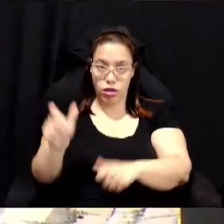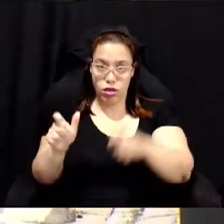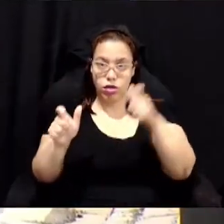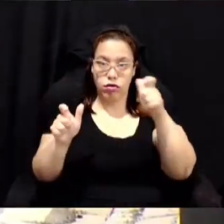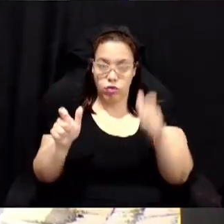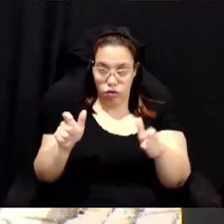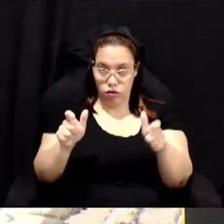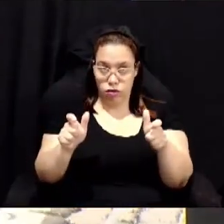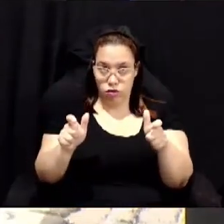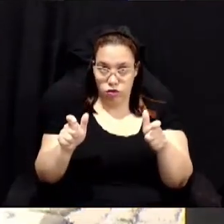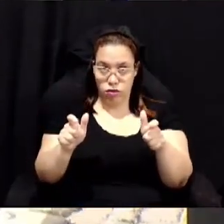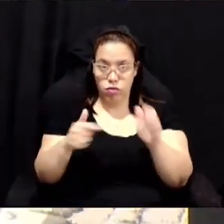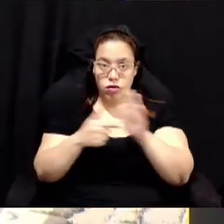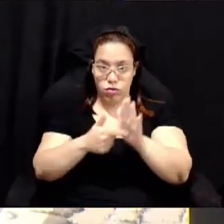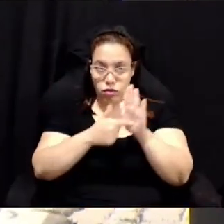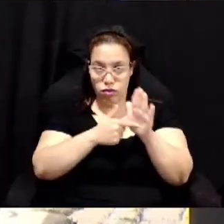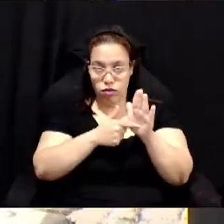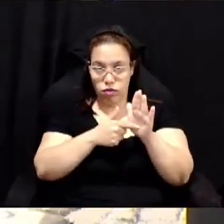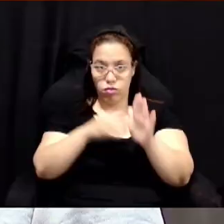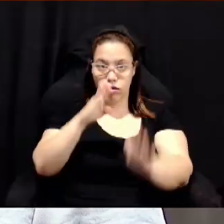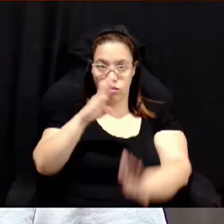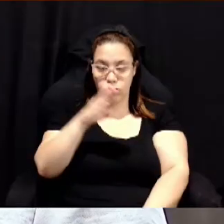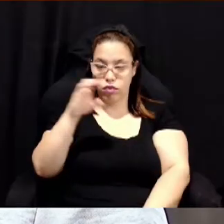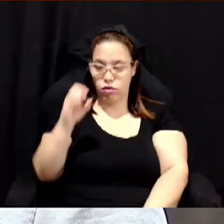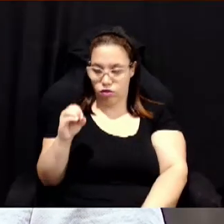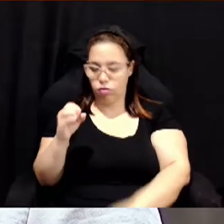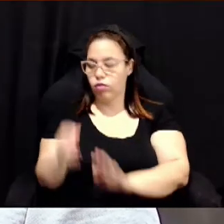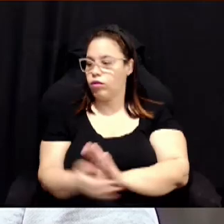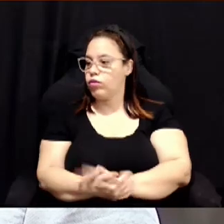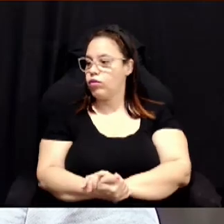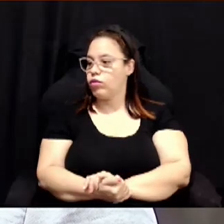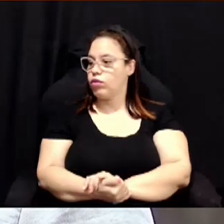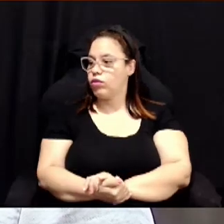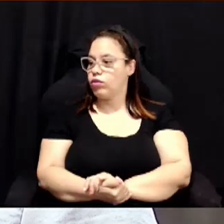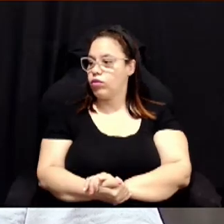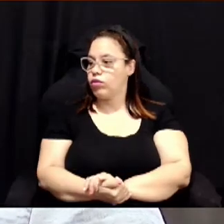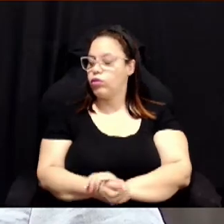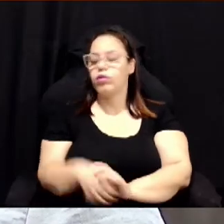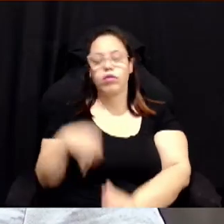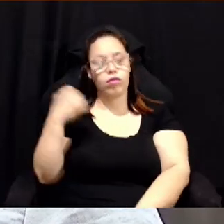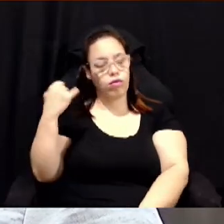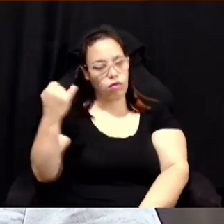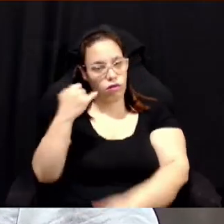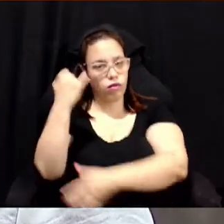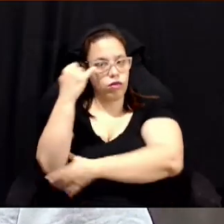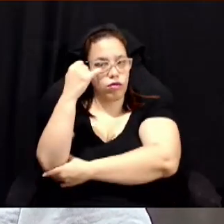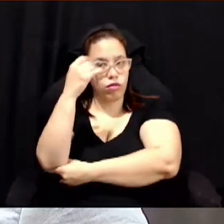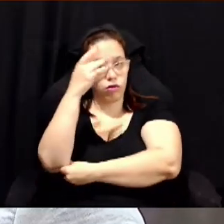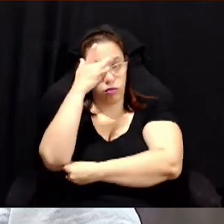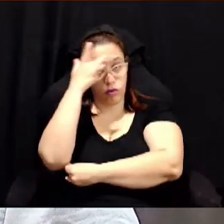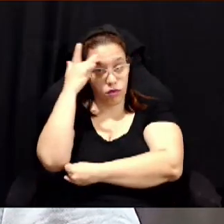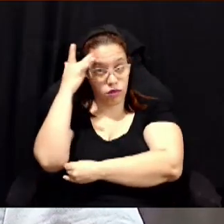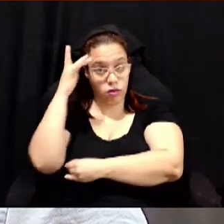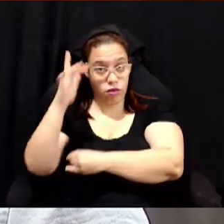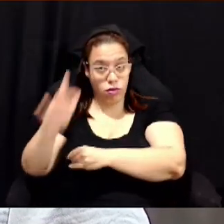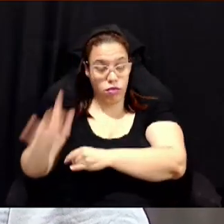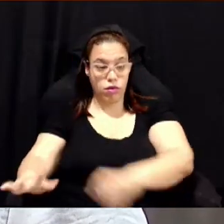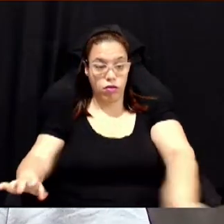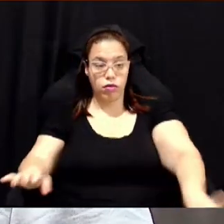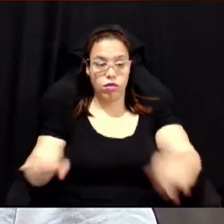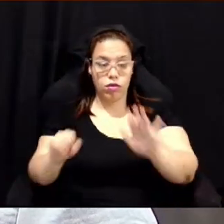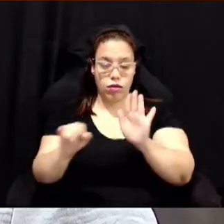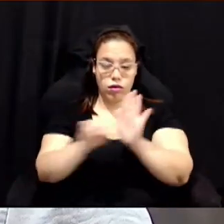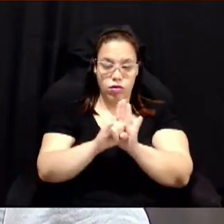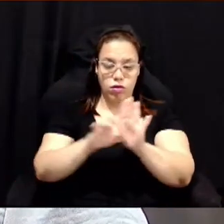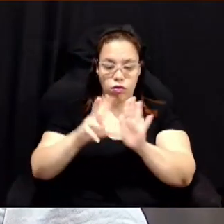a apresentação do boletim de ocorrência. É super importante que a pessoa, assim que ela identificar que ela foi roubada ou